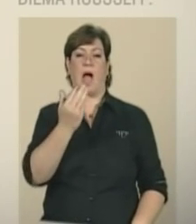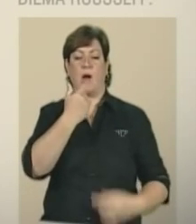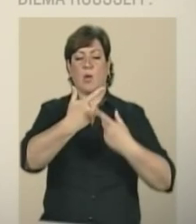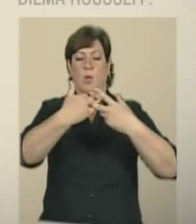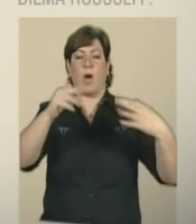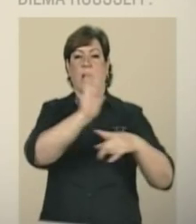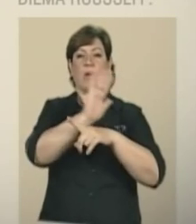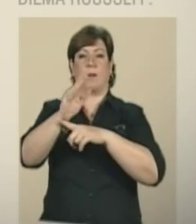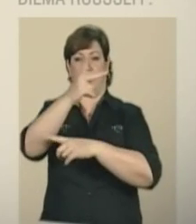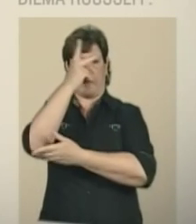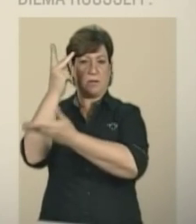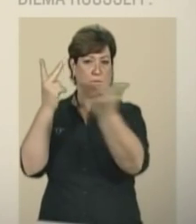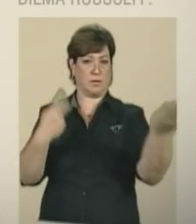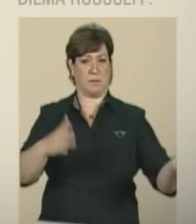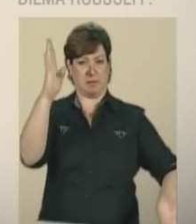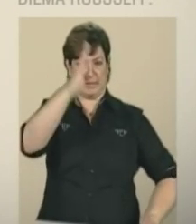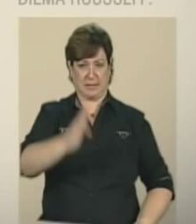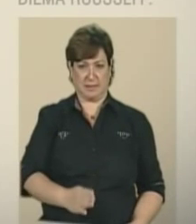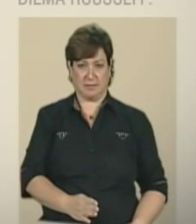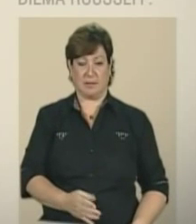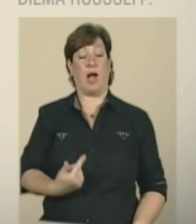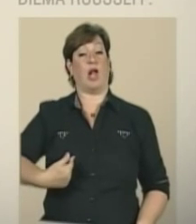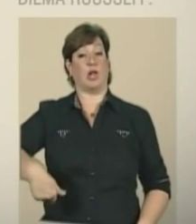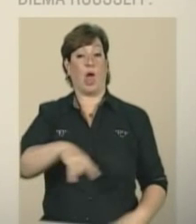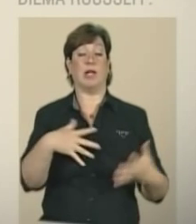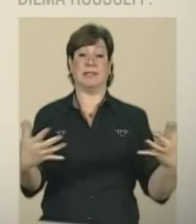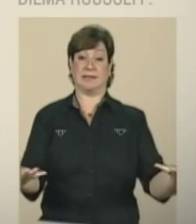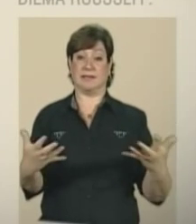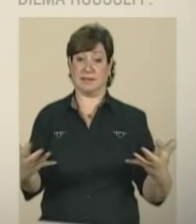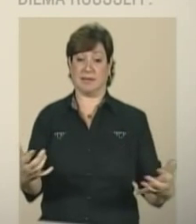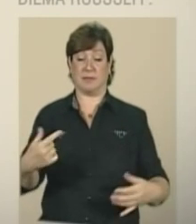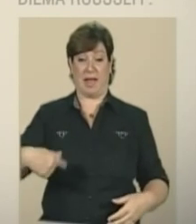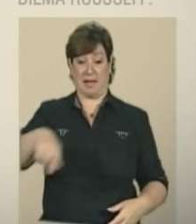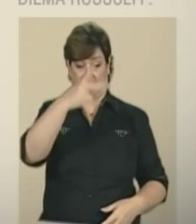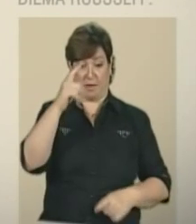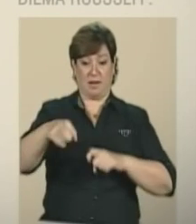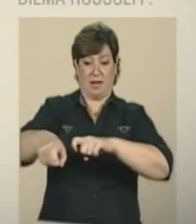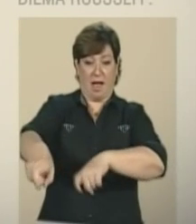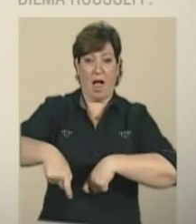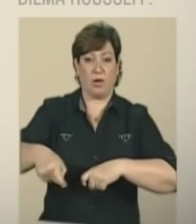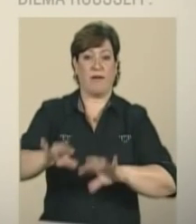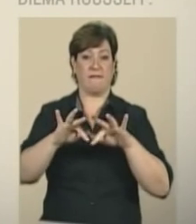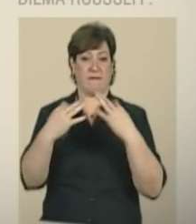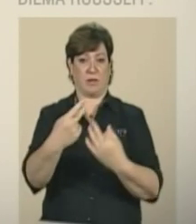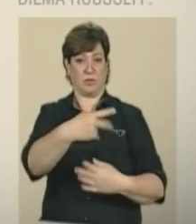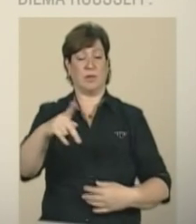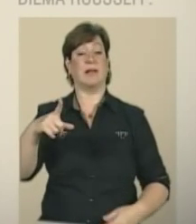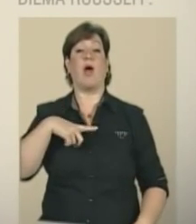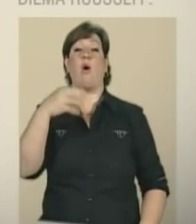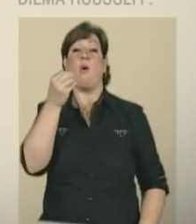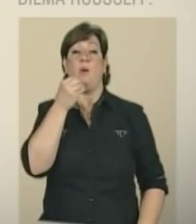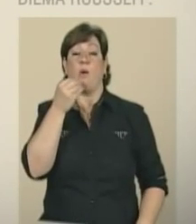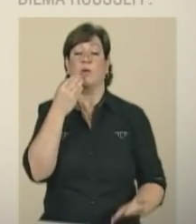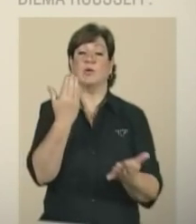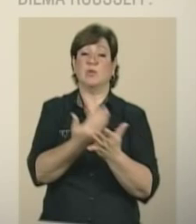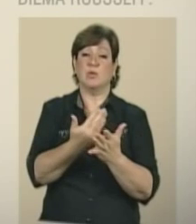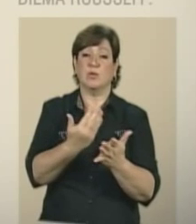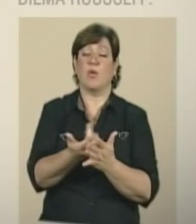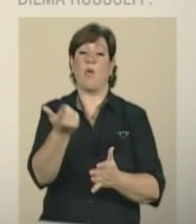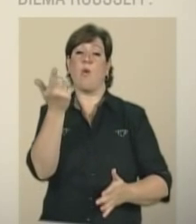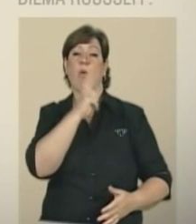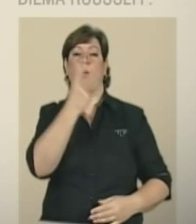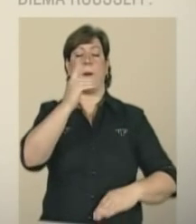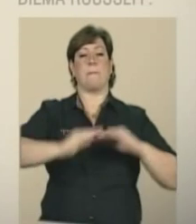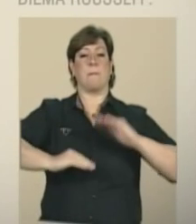as brasileiras nós queremos que esses agricultores e suas famílias tenham a oportunidade de estudar e conquistar uma